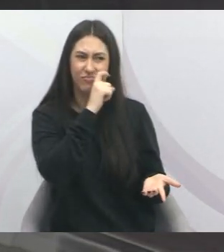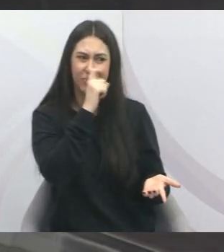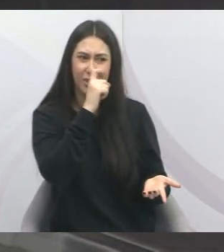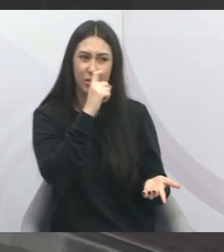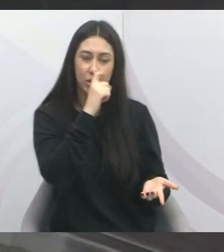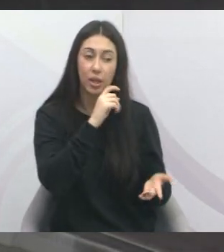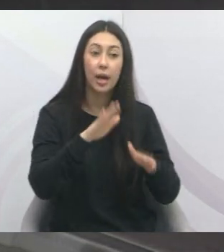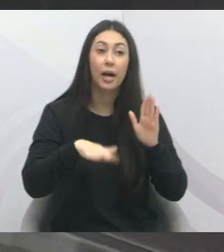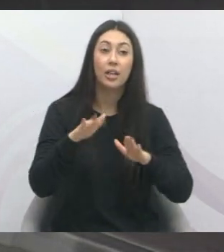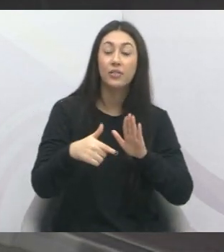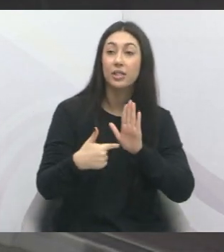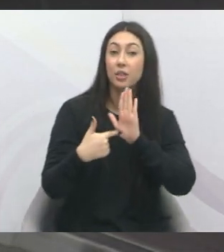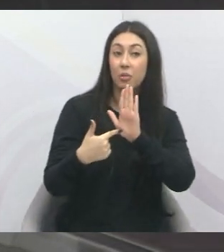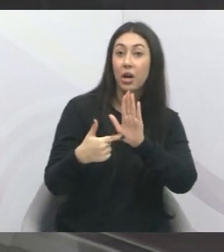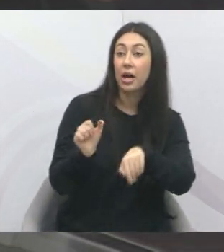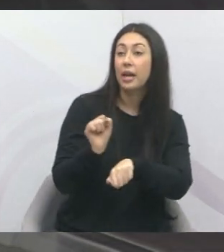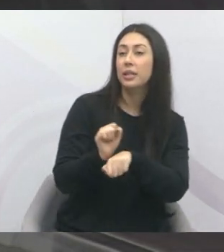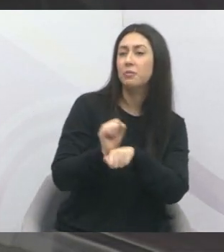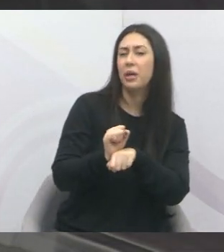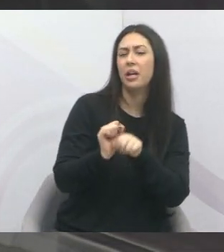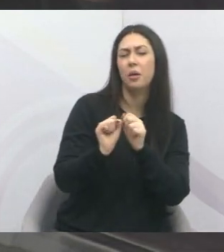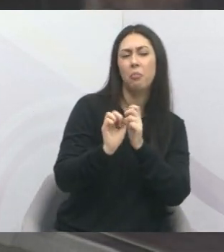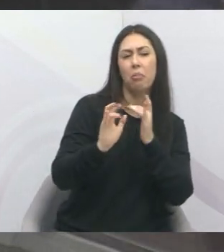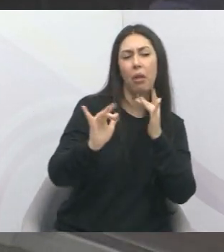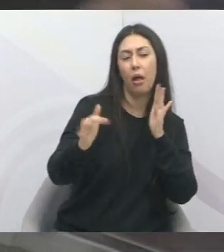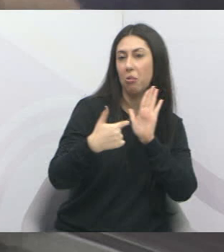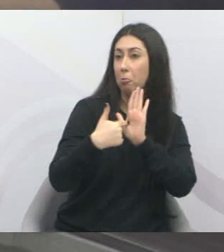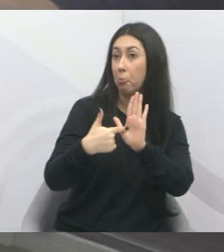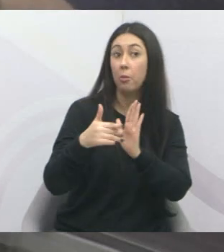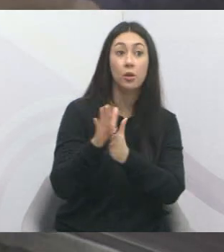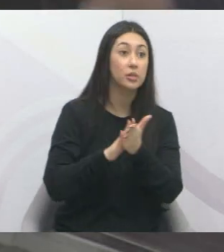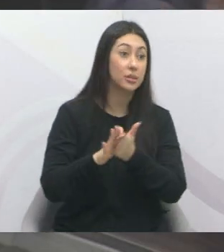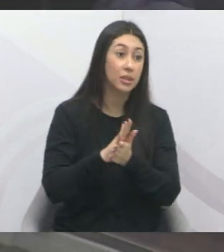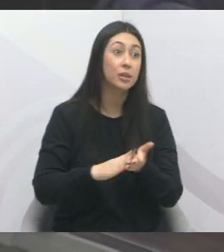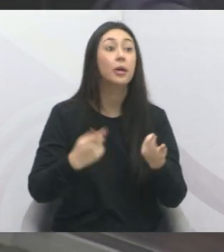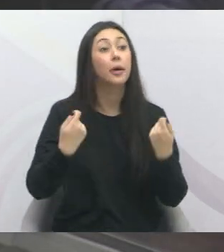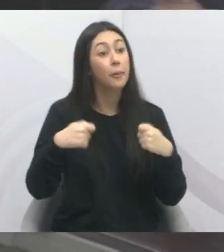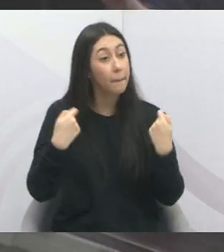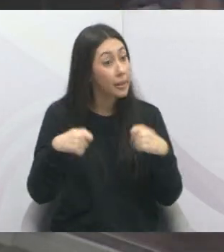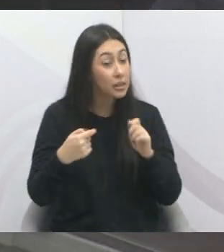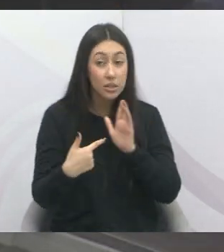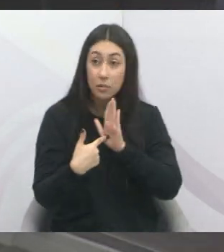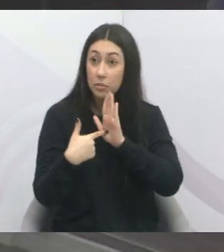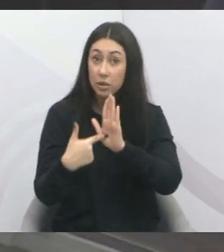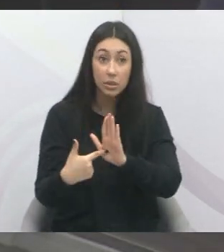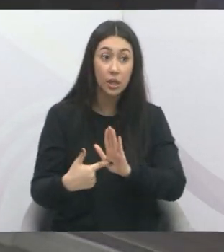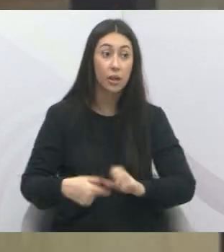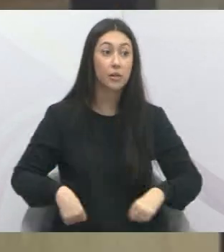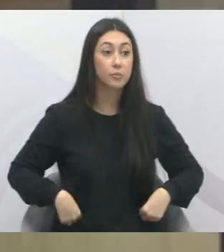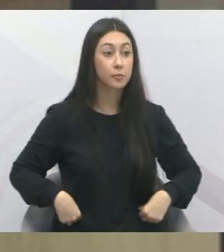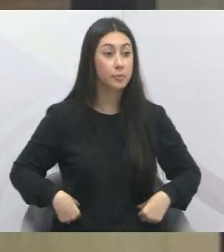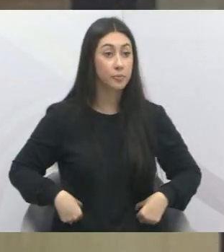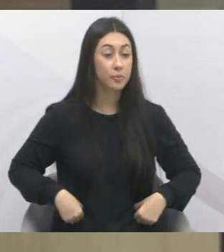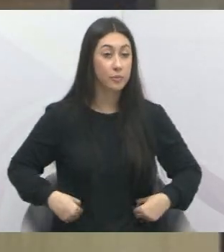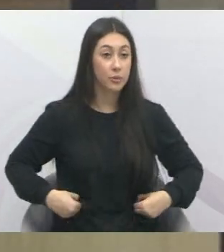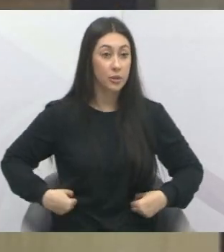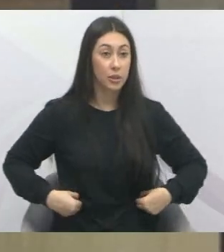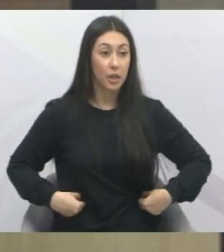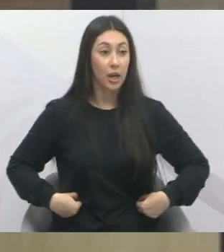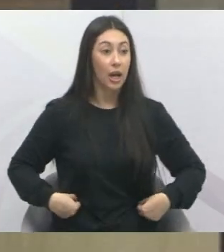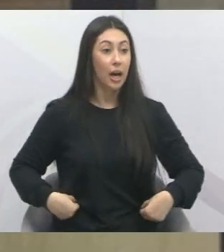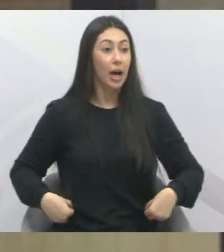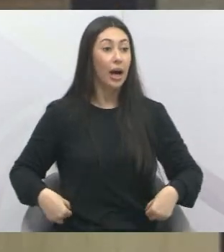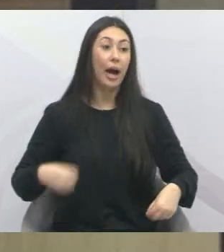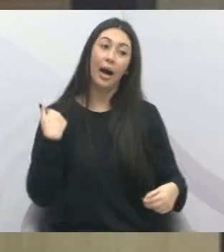espera está enorme, não coloca. E isso você tem que dar o livre-arbítrio do paciente. O que acontece é o seguinte, você não tem como precisar,